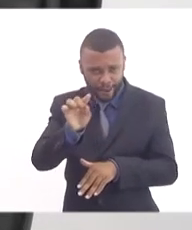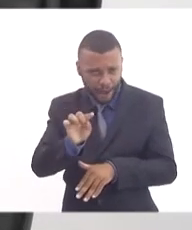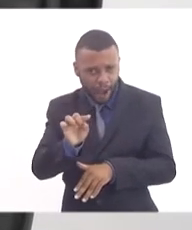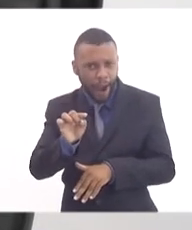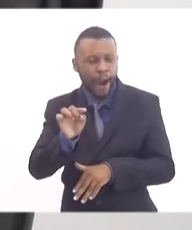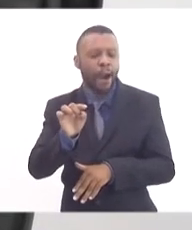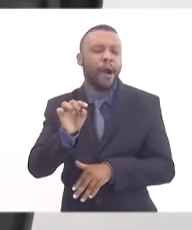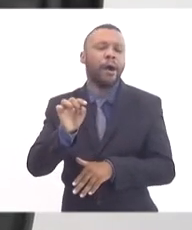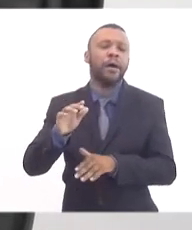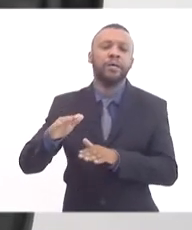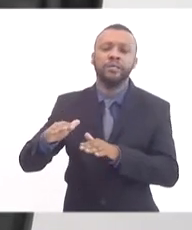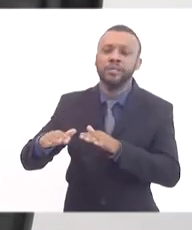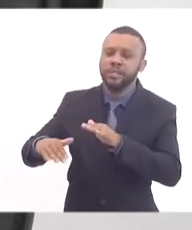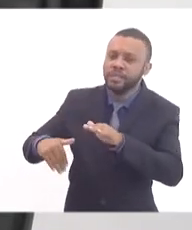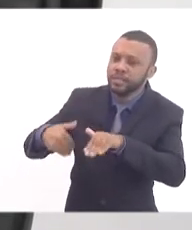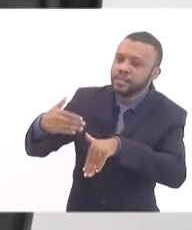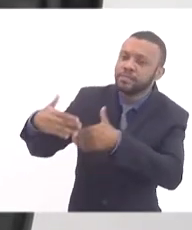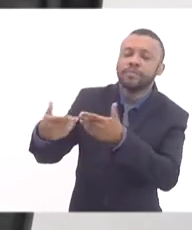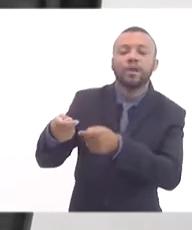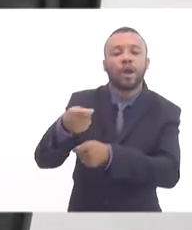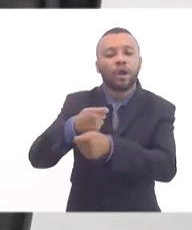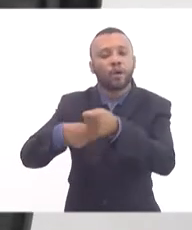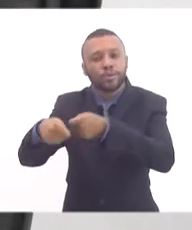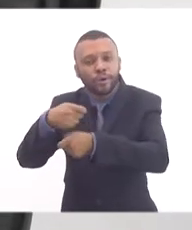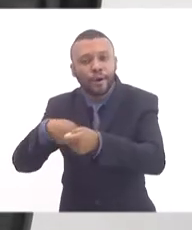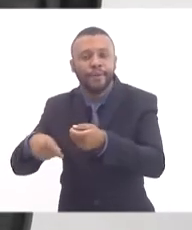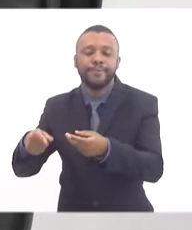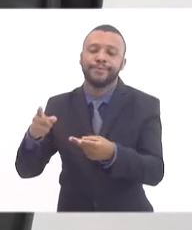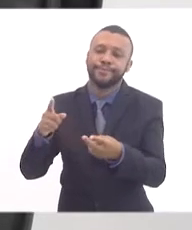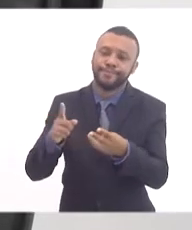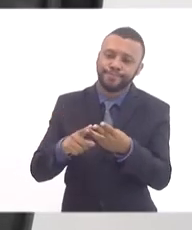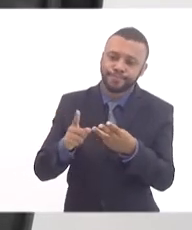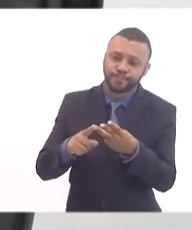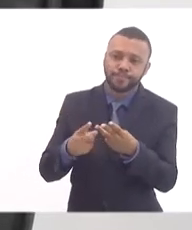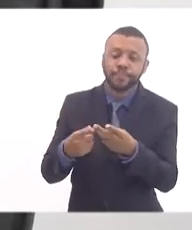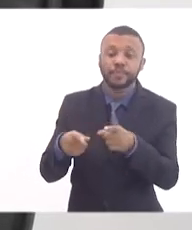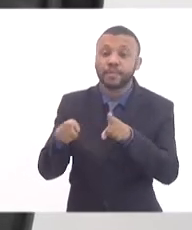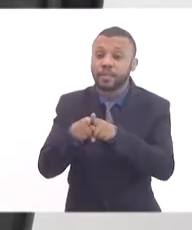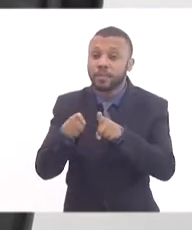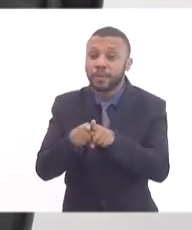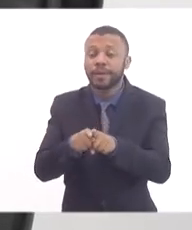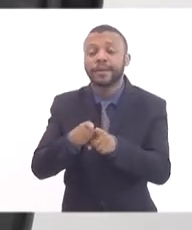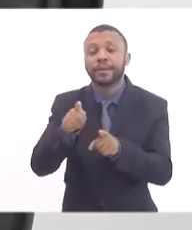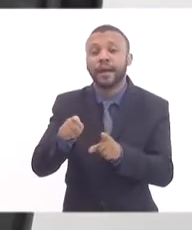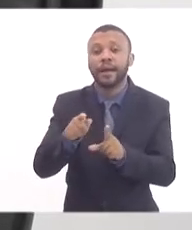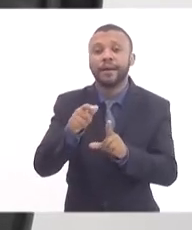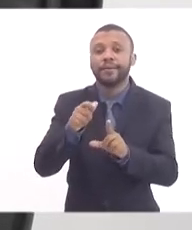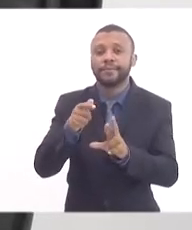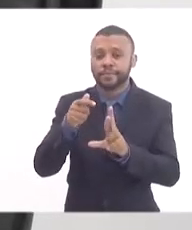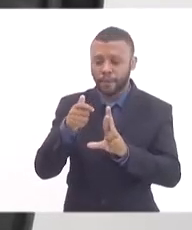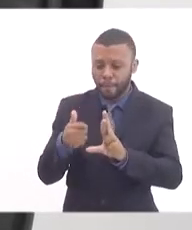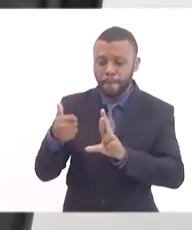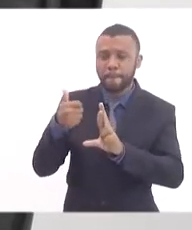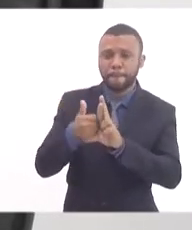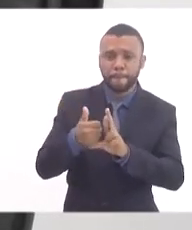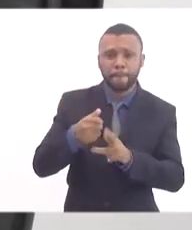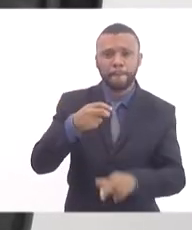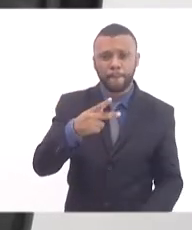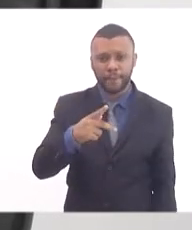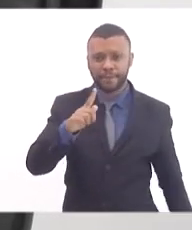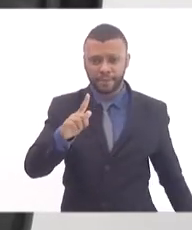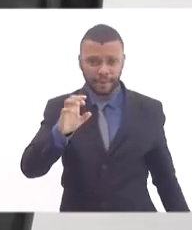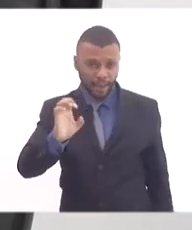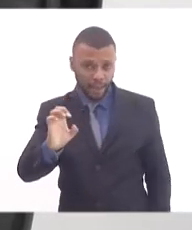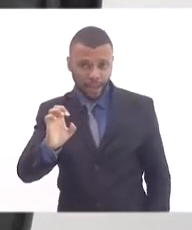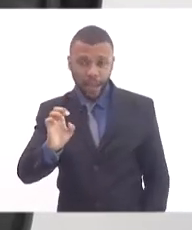e o desenvolvimento econômico por Óbvio A procuradoria do estado que cuida